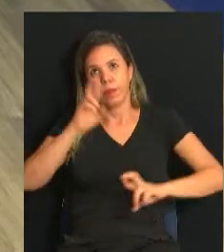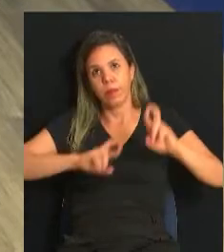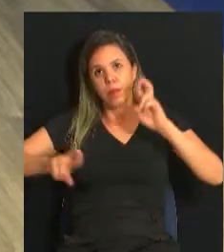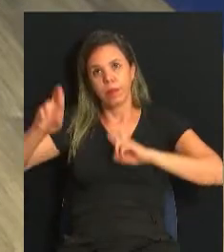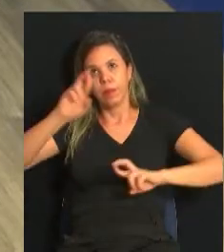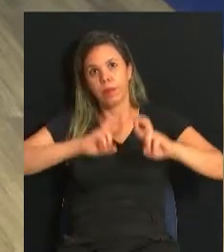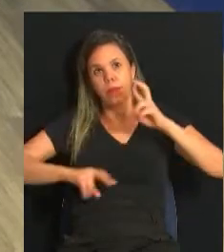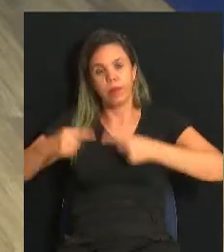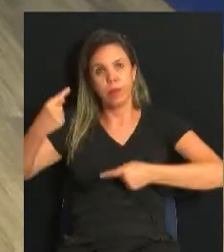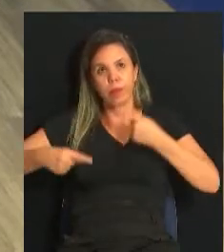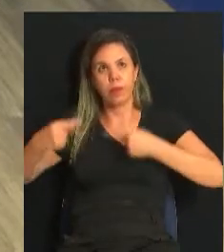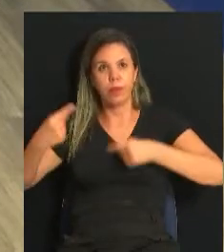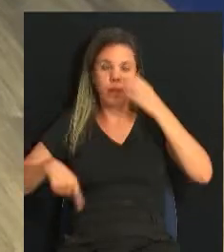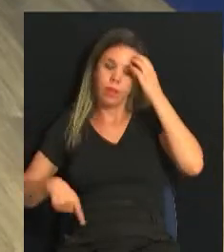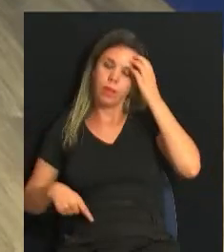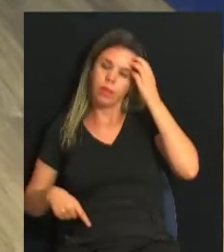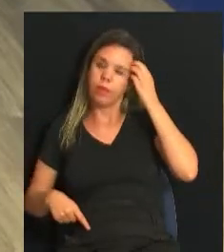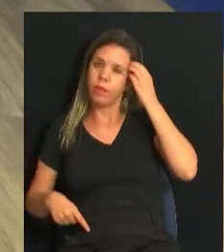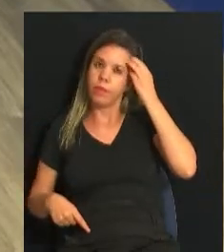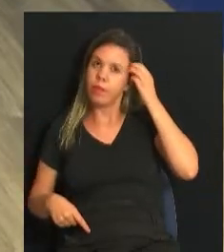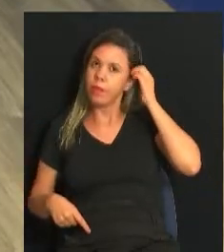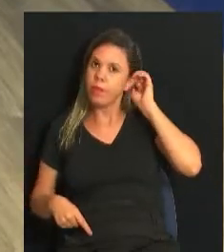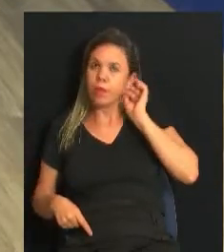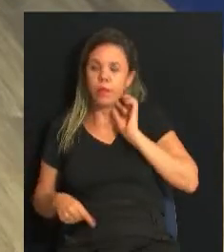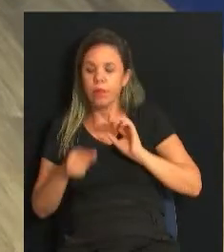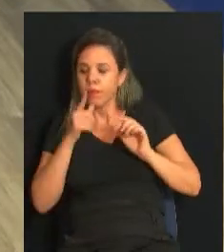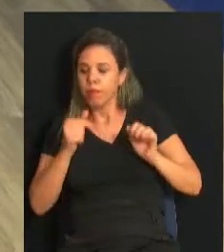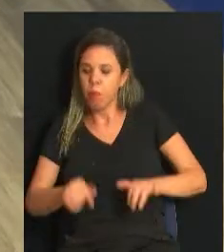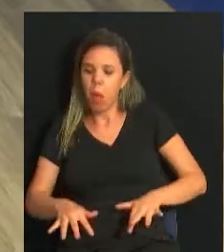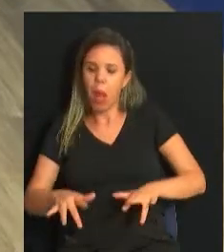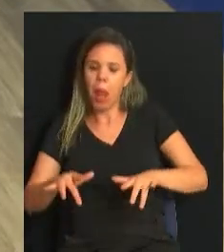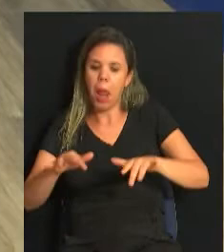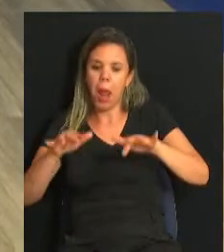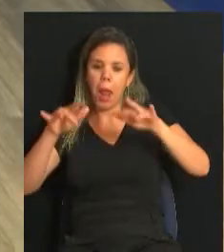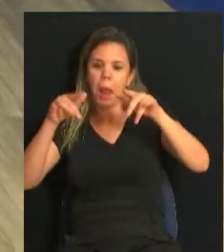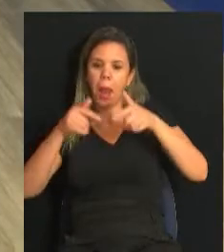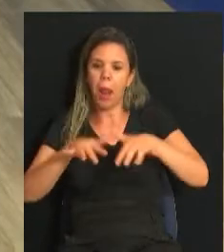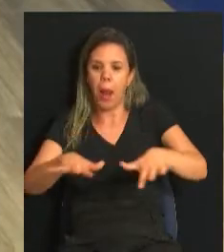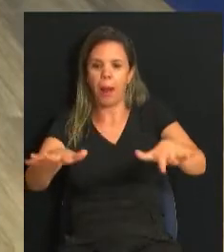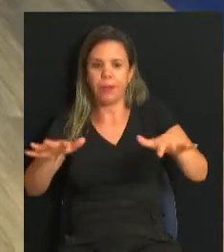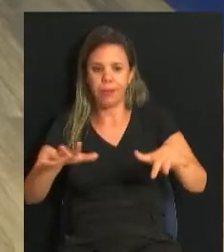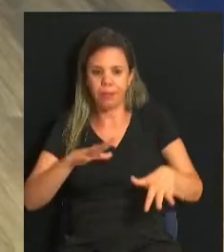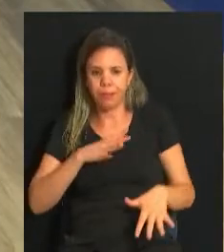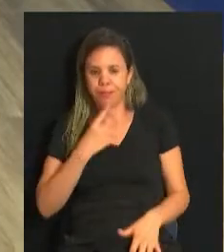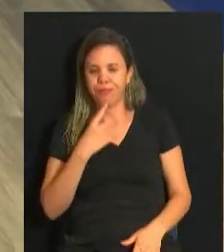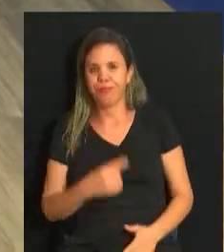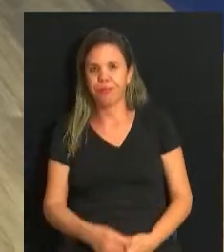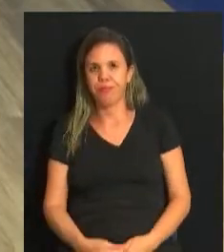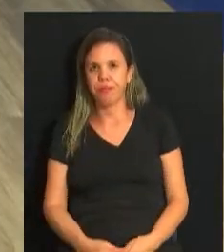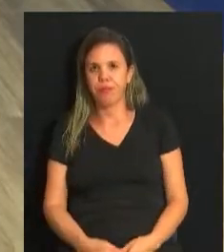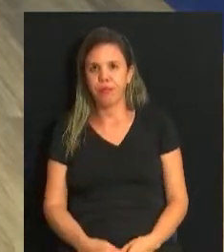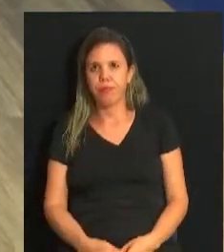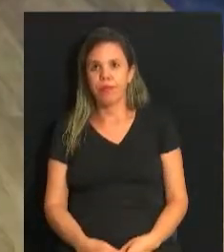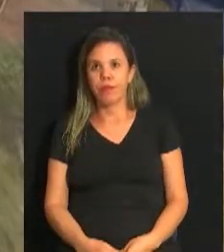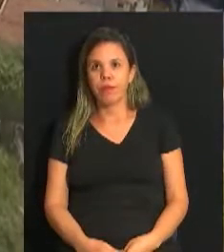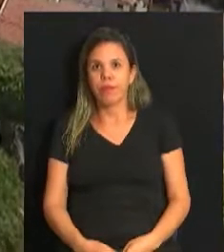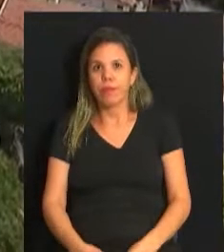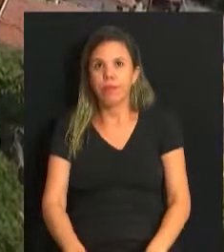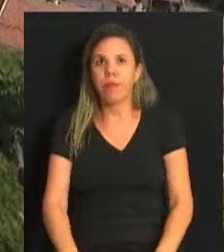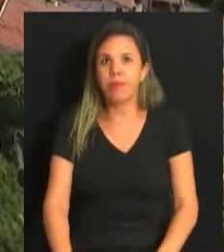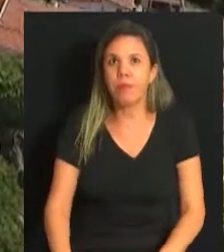e discutir a questão dos alagamentos e das enchentes aqui na cidade de Campinas